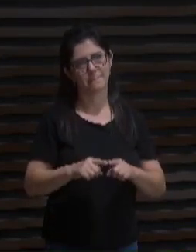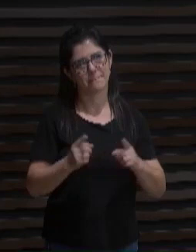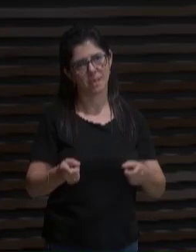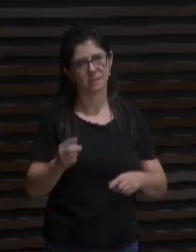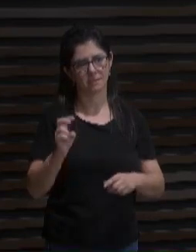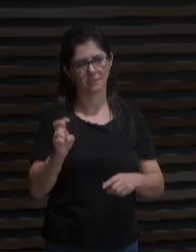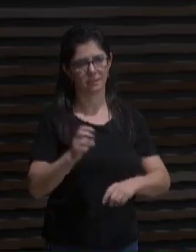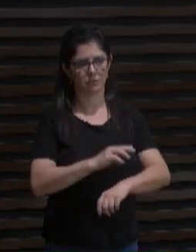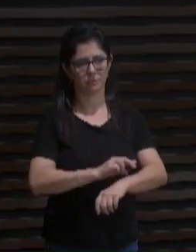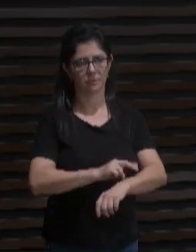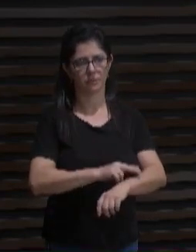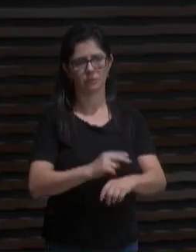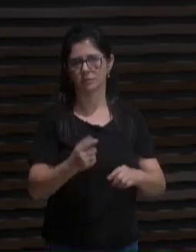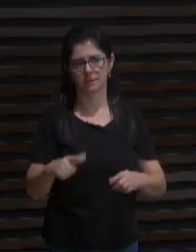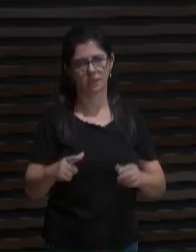Contínuo.